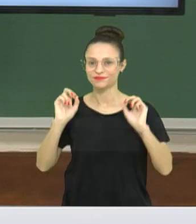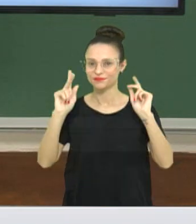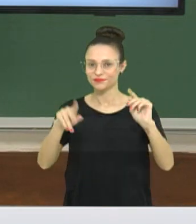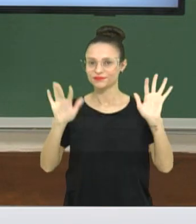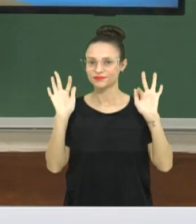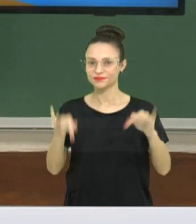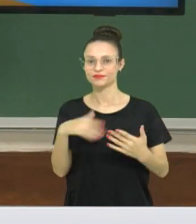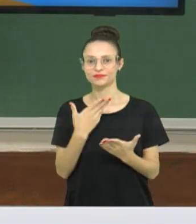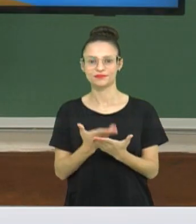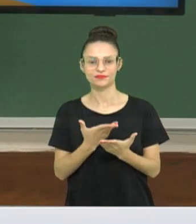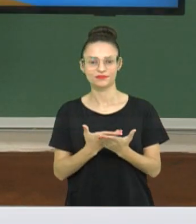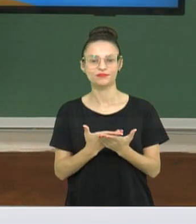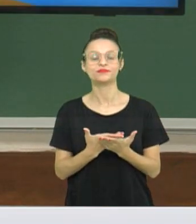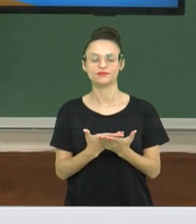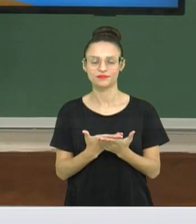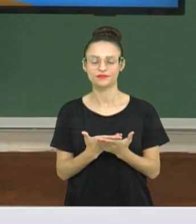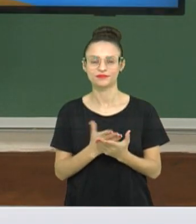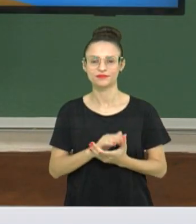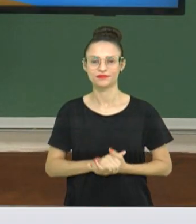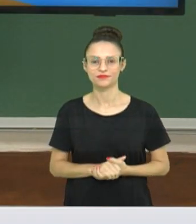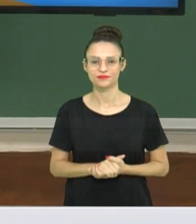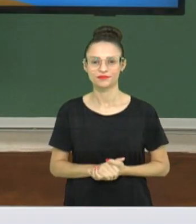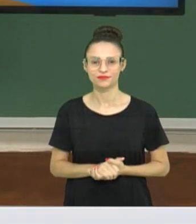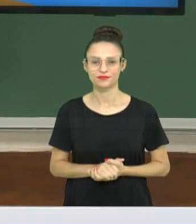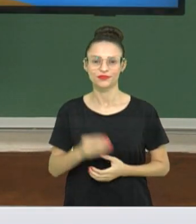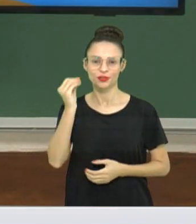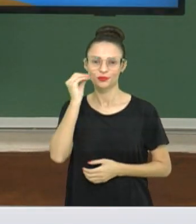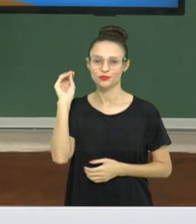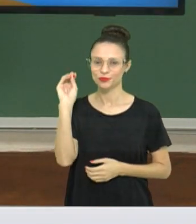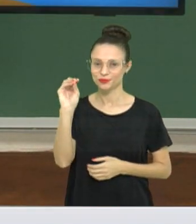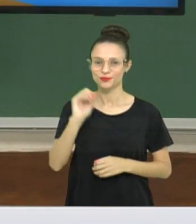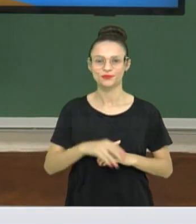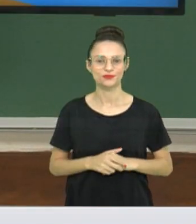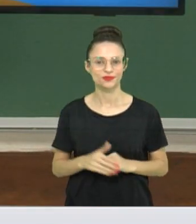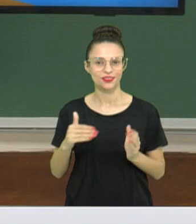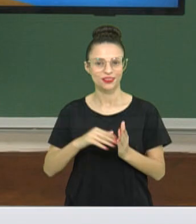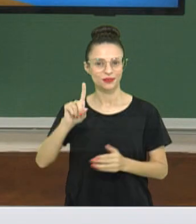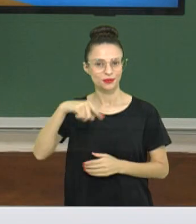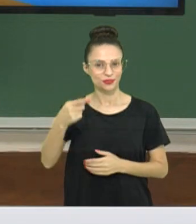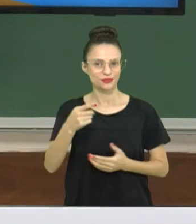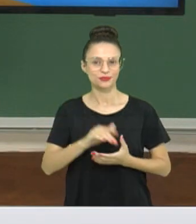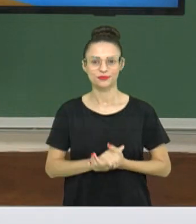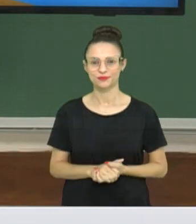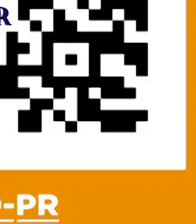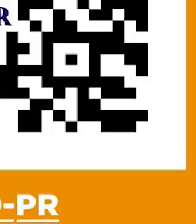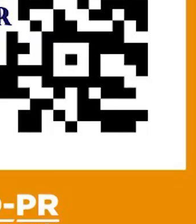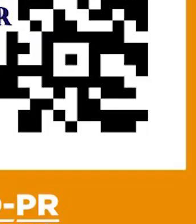Terminamos a nossa aula. Um beijo da prof, até a próxima.